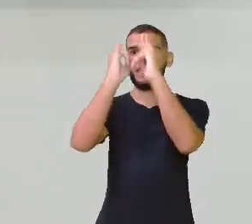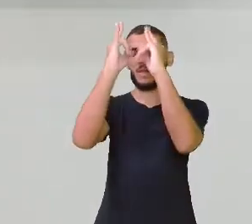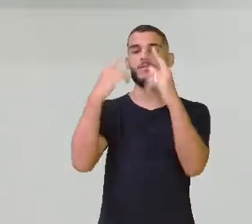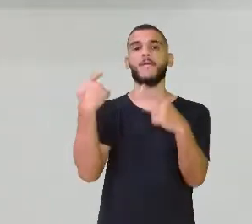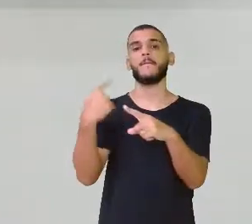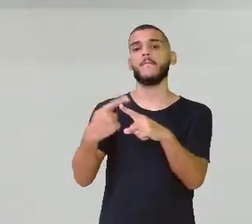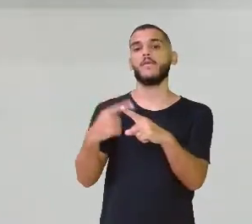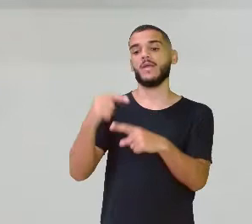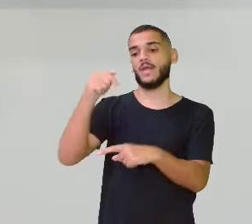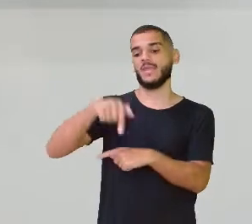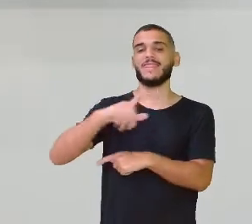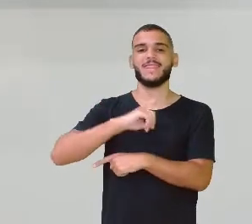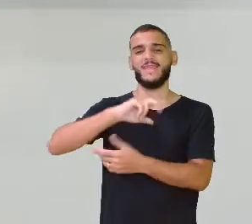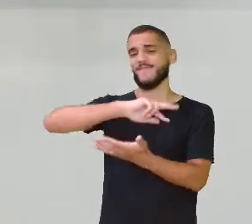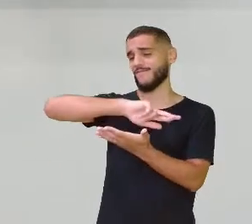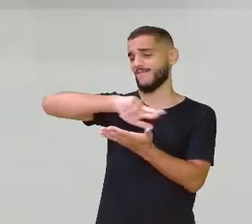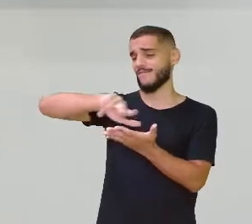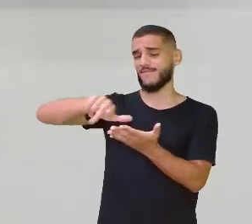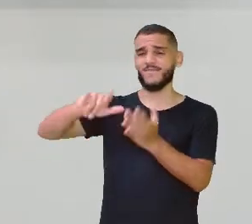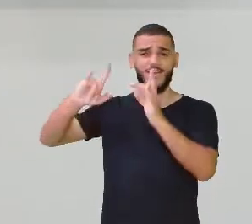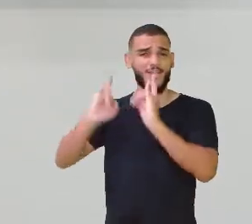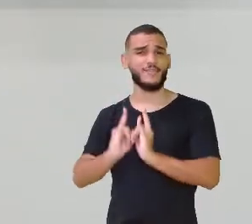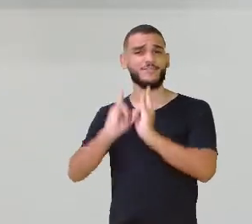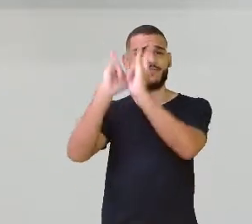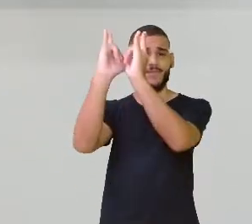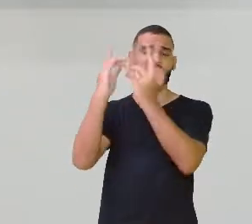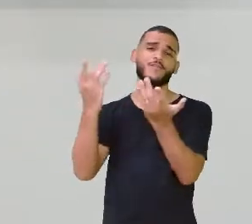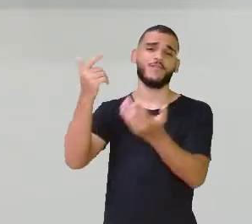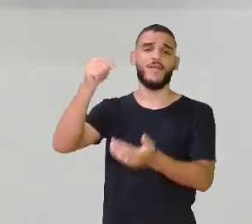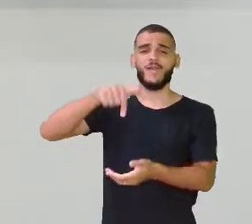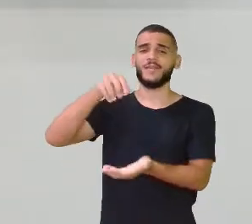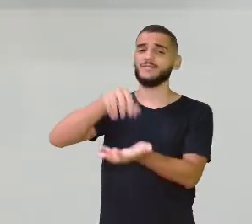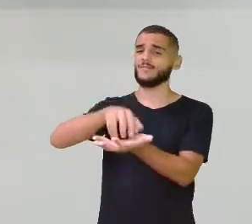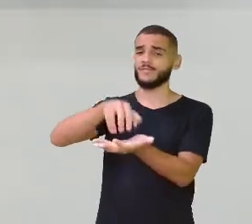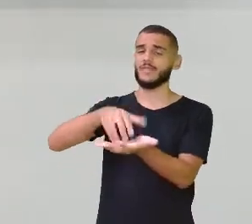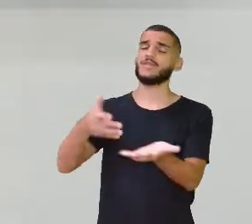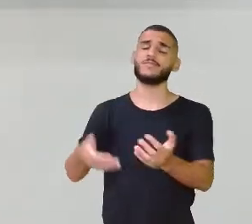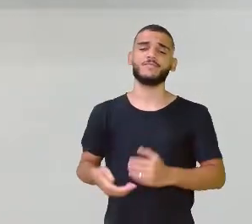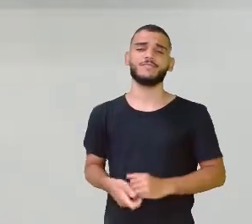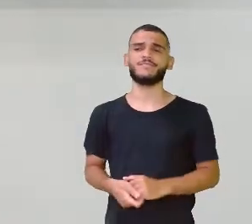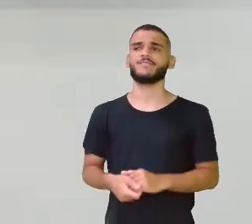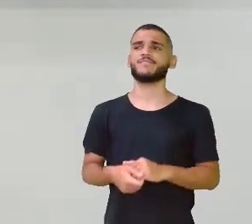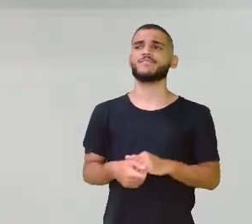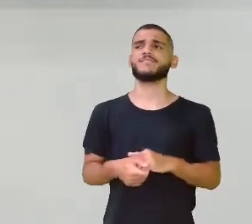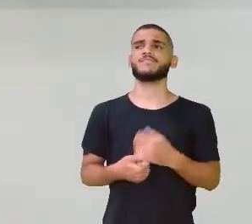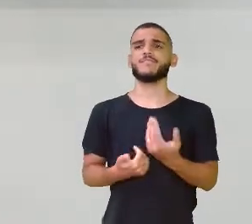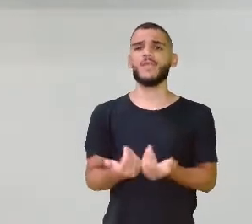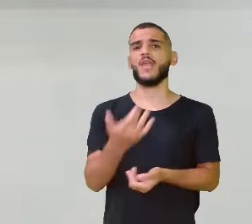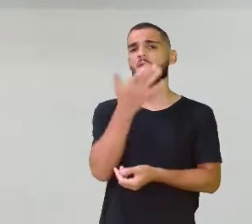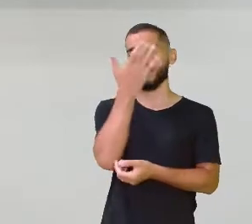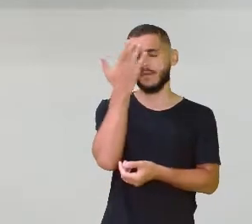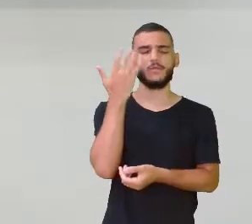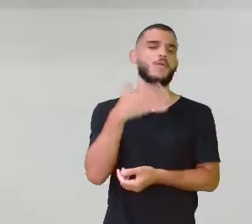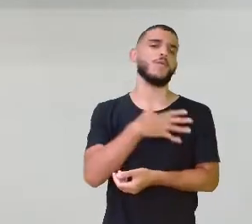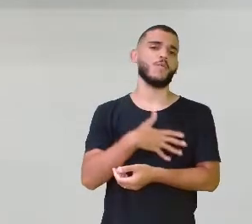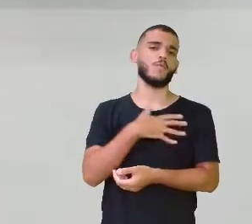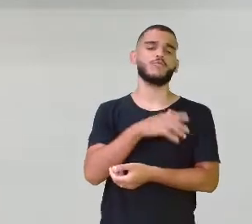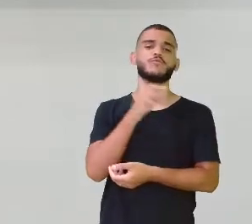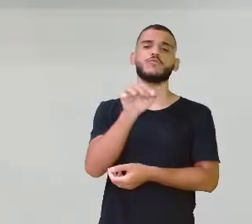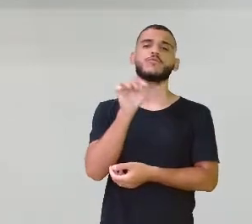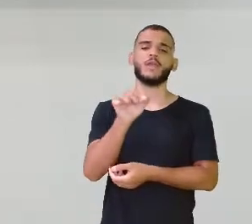cidade que contém muitos prédios, principalmente aqui no centro do Recife. E as pessoas tendem a gostar mais de morar nos